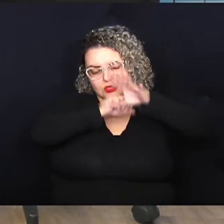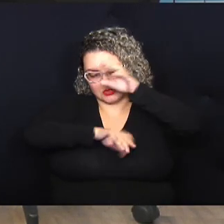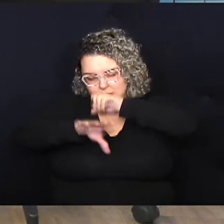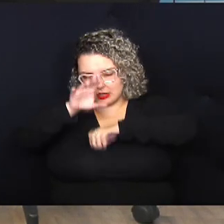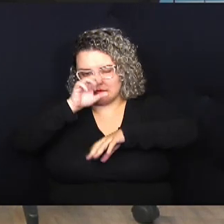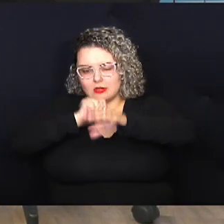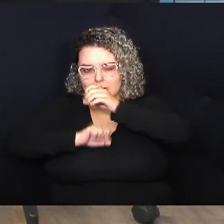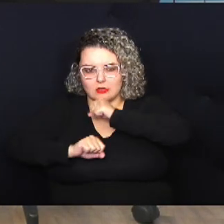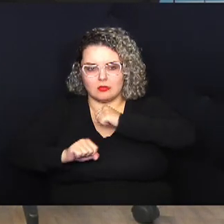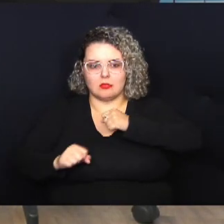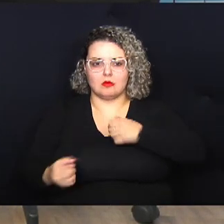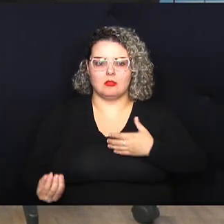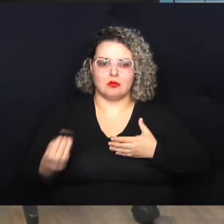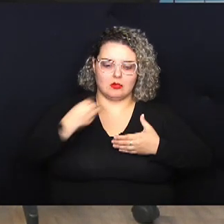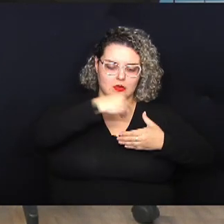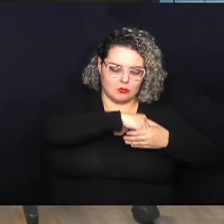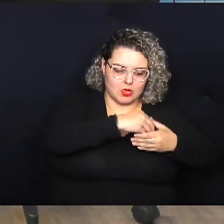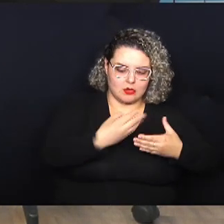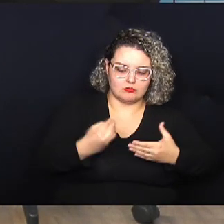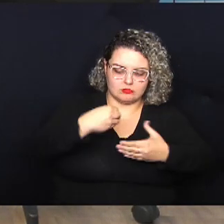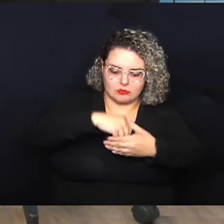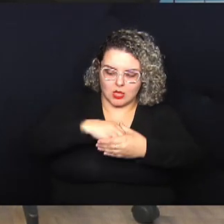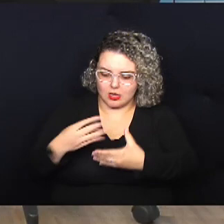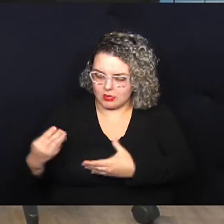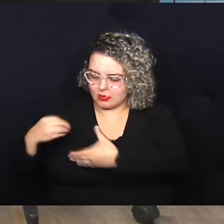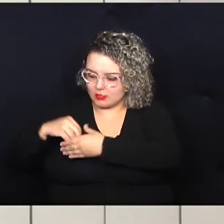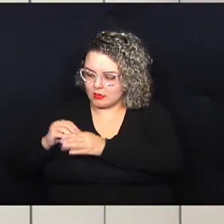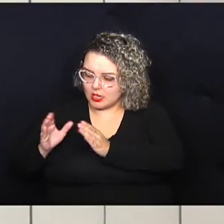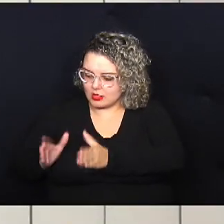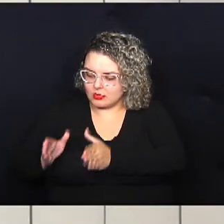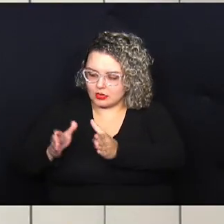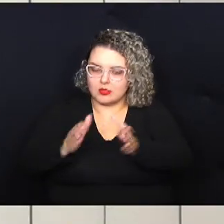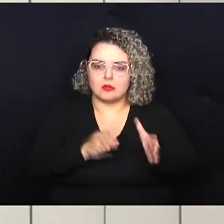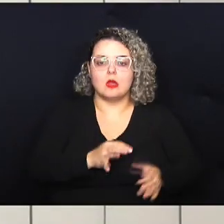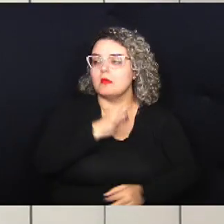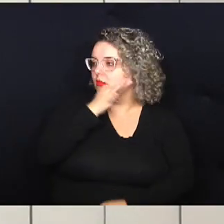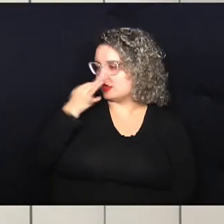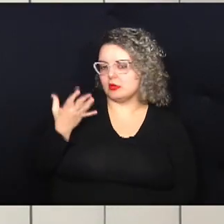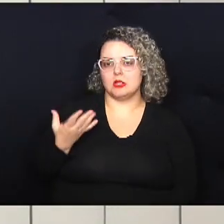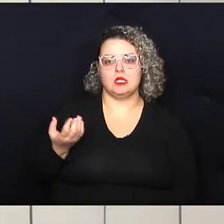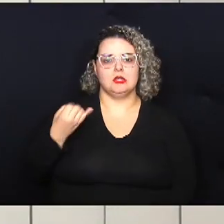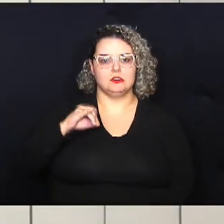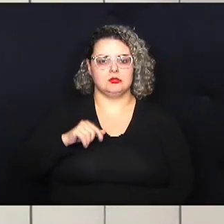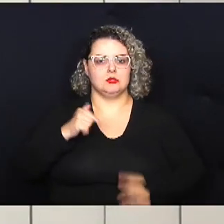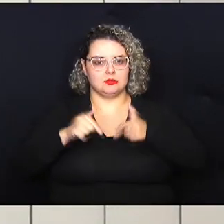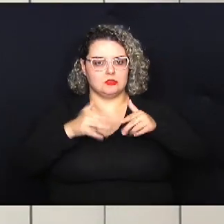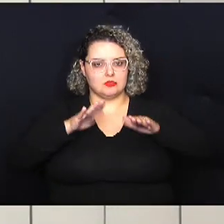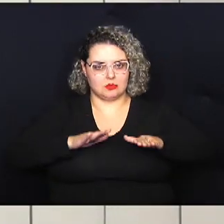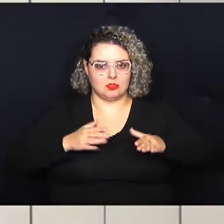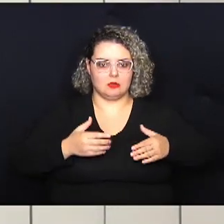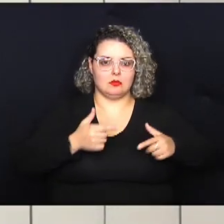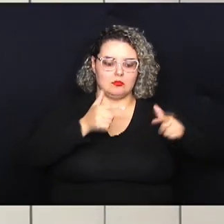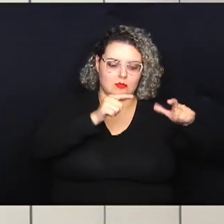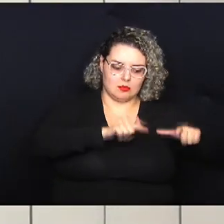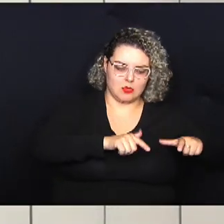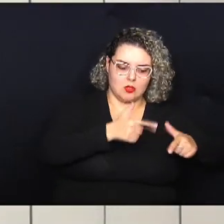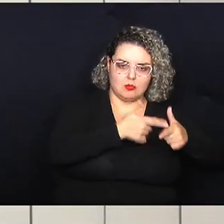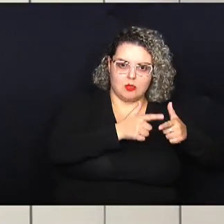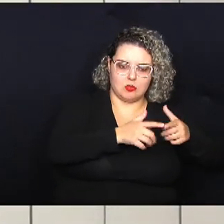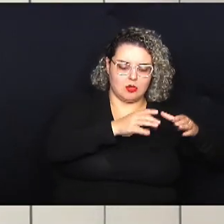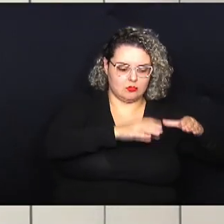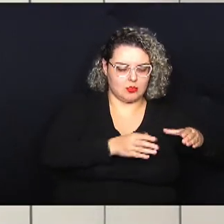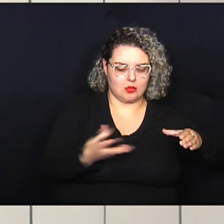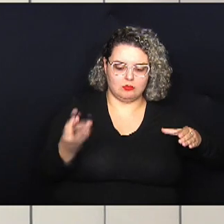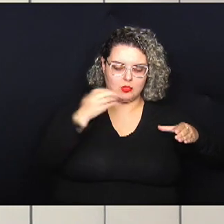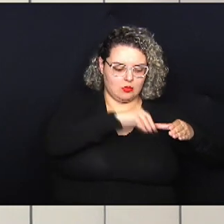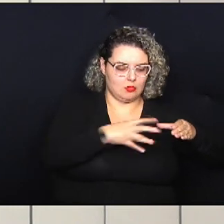tudo dentro da sua devida caixinha, né? Perfeito. Se eu venho trabalhar, eu tenho minhas caixinhas de problemas, minhas caixinhas